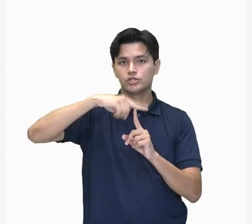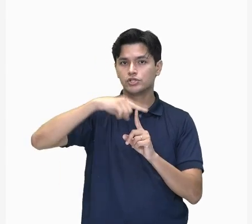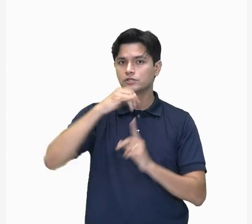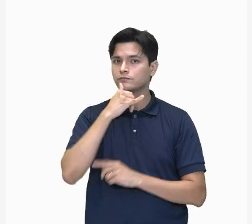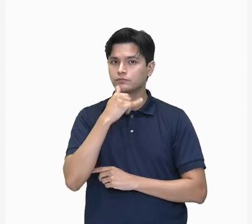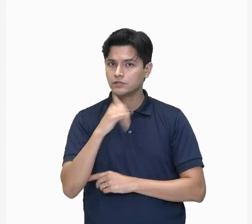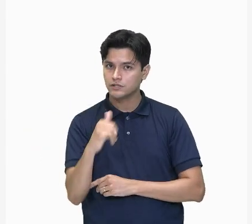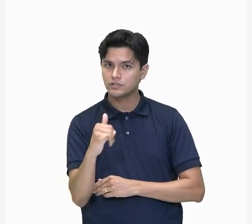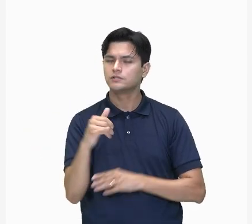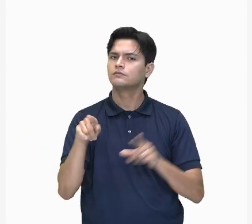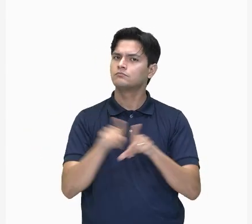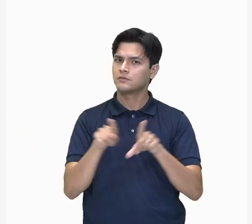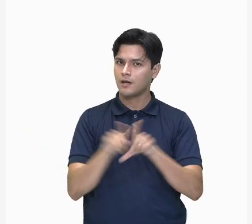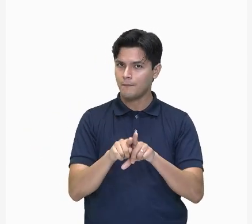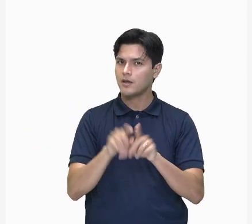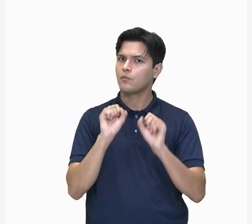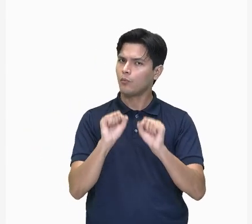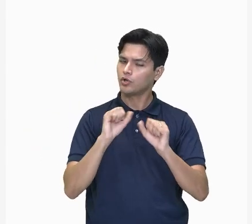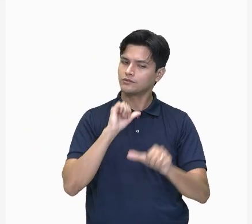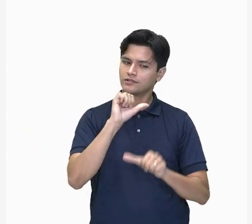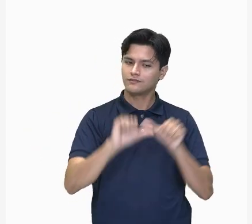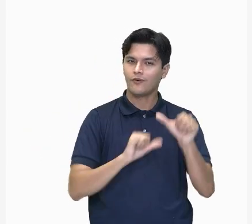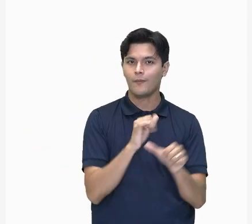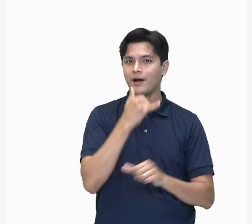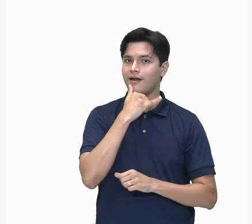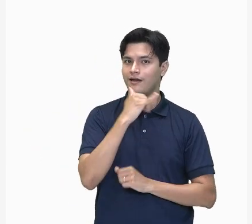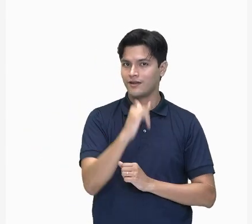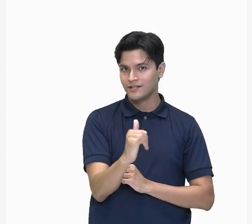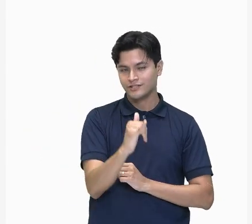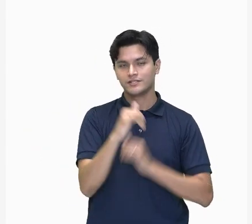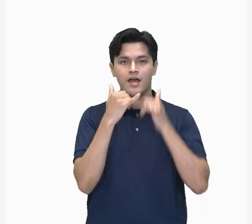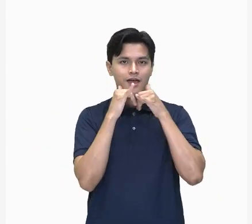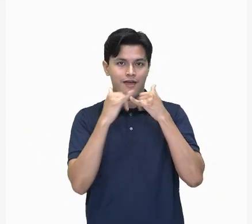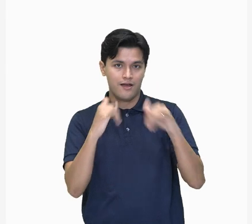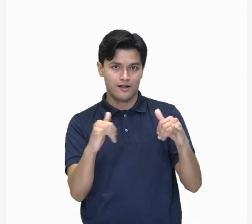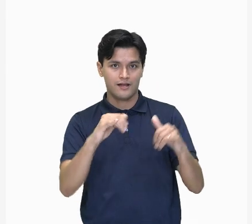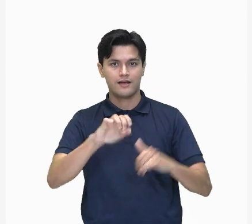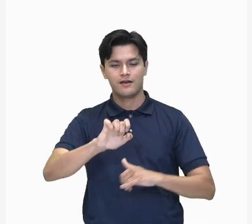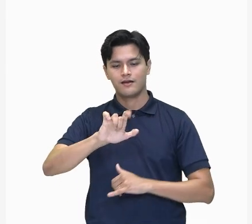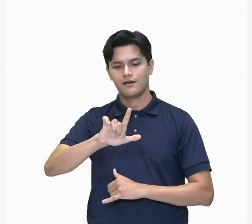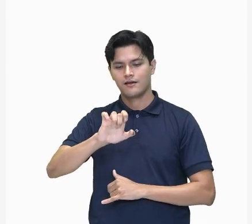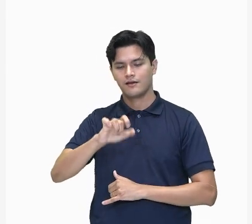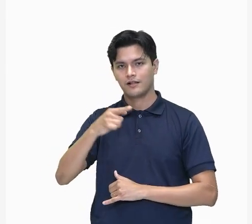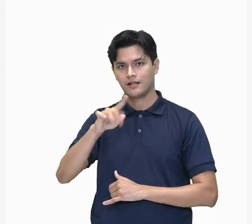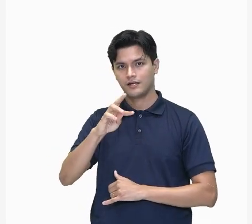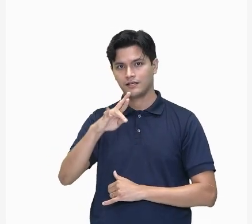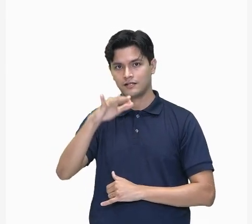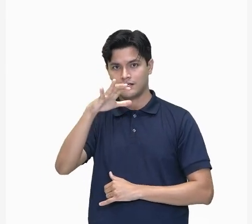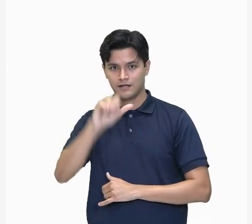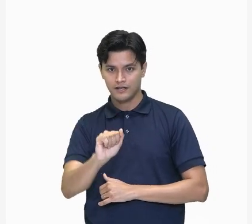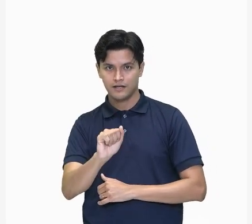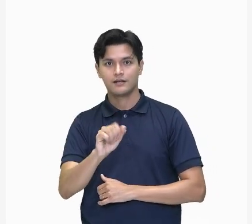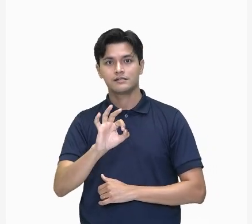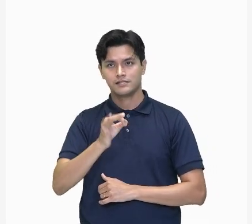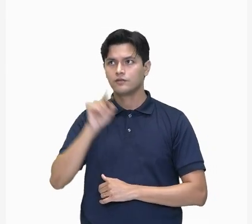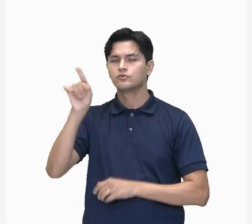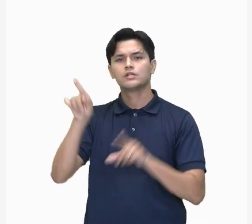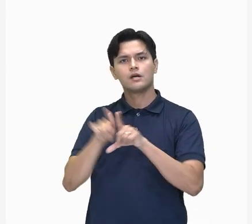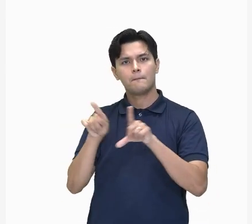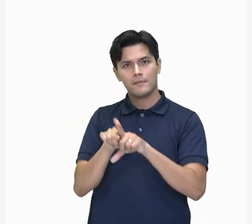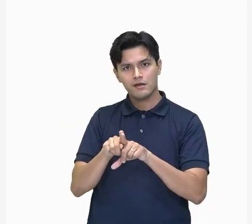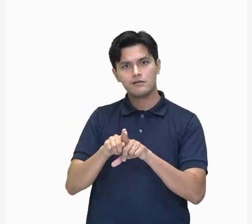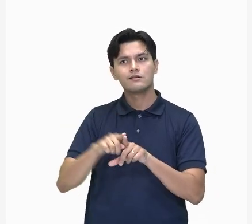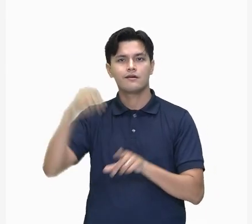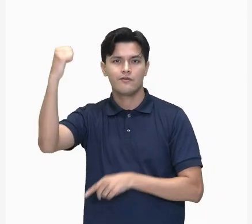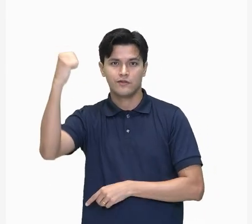elétrica, né? Então, poderia ser a energia térmica também, porque, afinal, o Sol fornece, além de luz, ele fornece calor também.